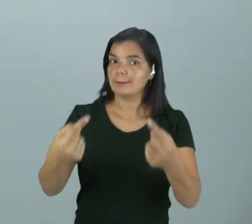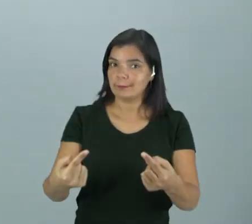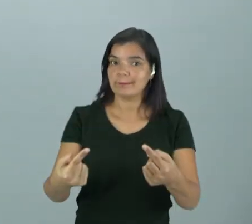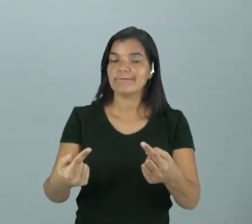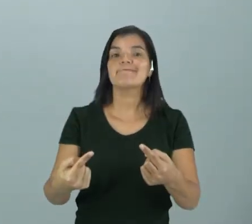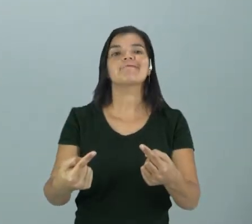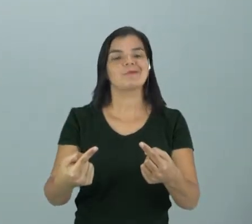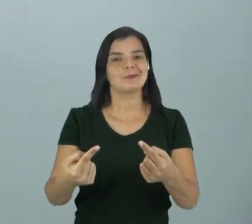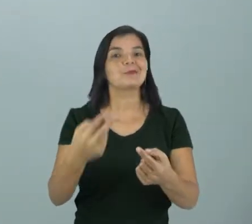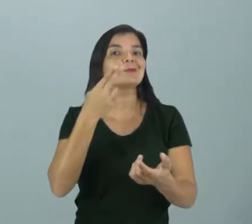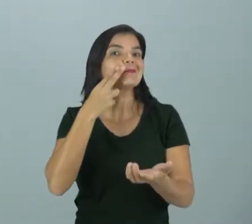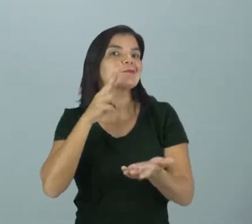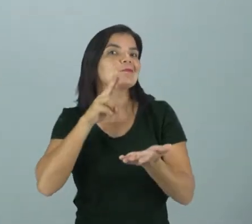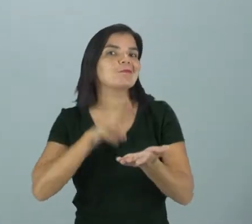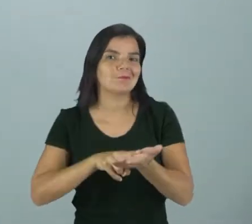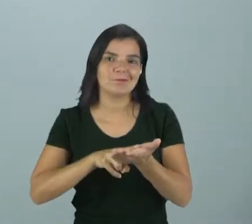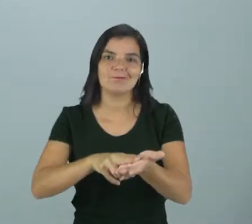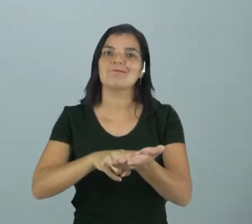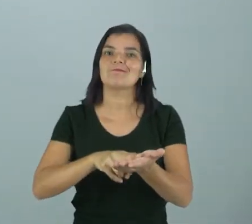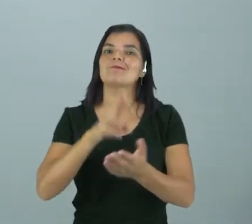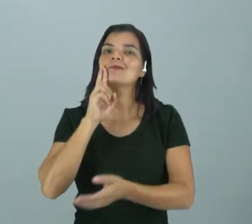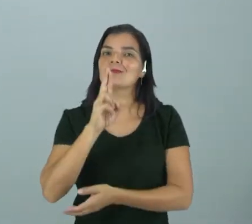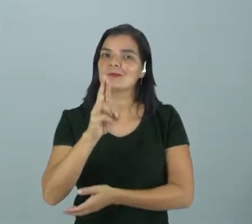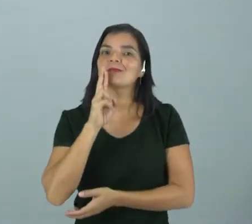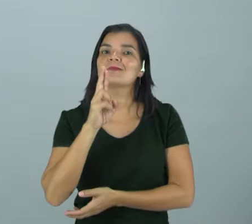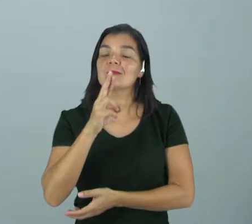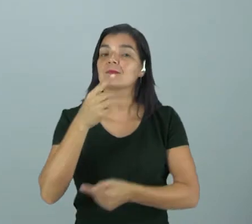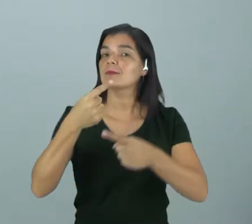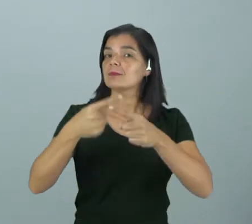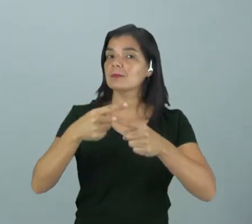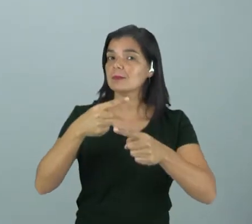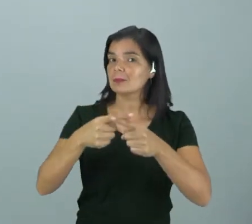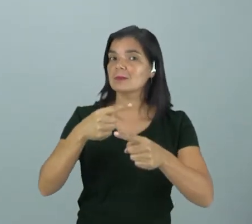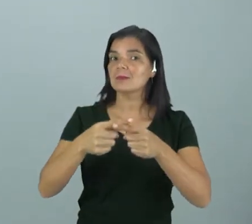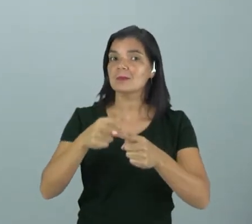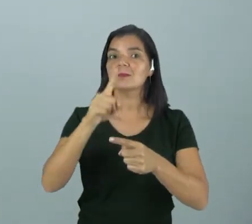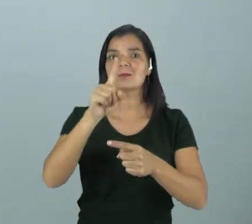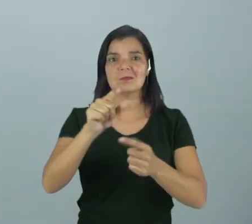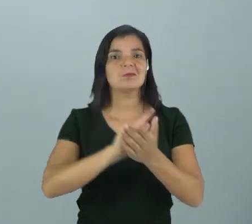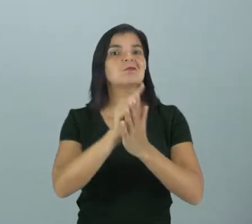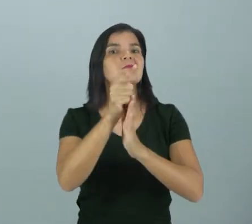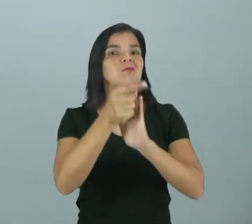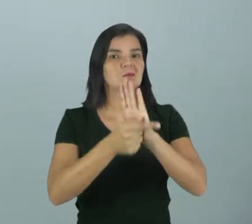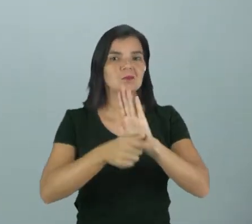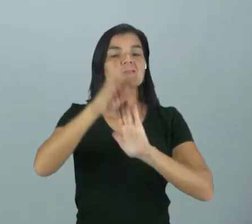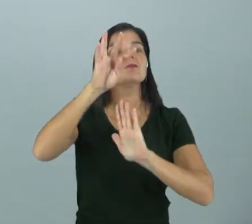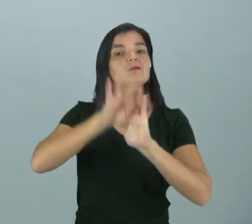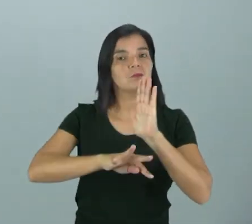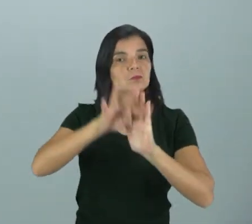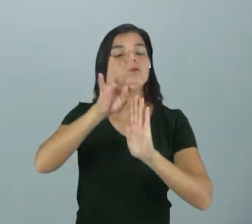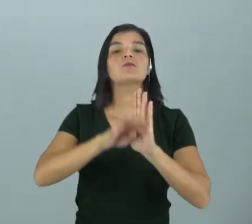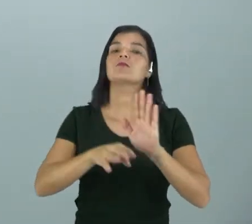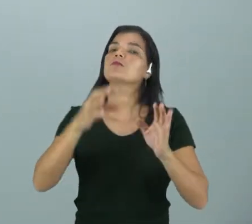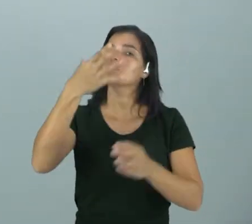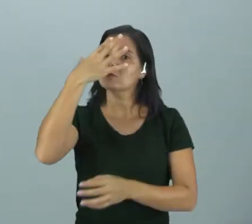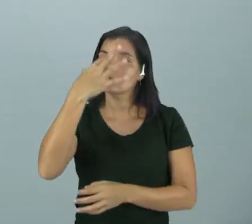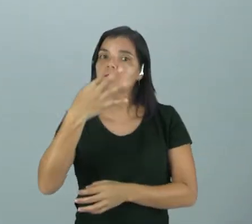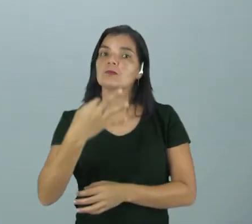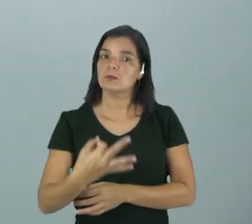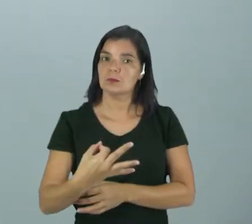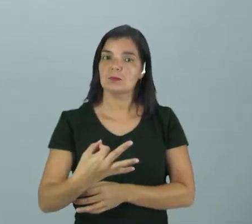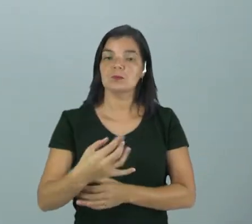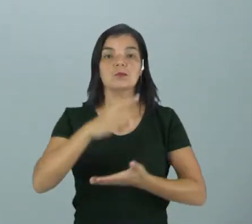é aí que a carta de reclamação entra, porque a carta de reclamação é um gênero textual que serve justamente